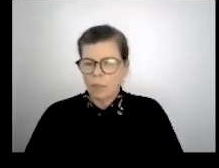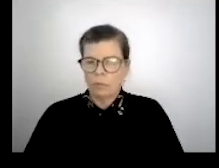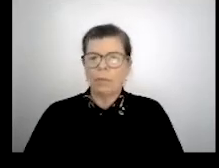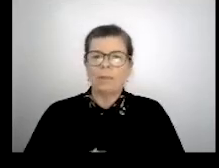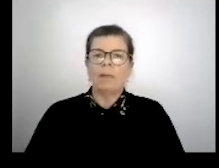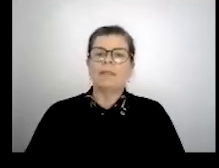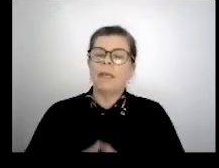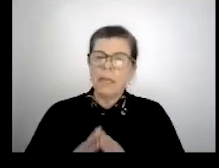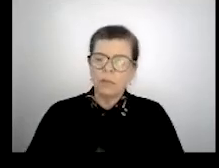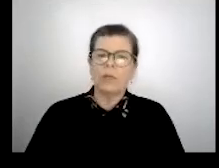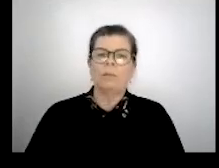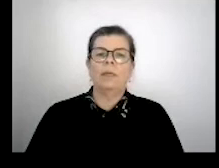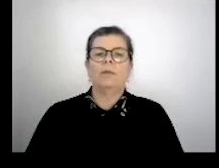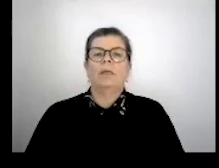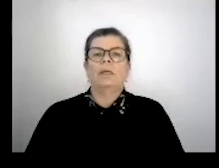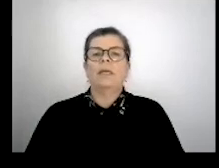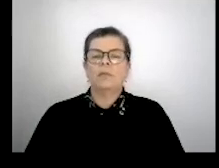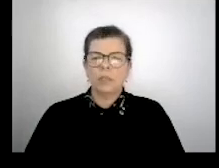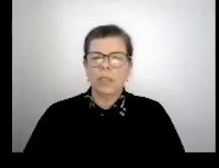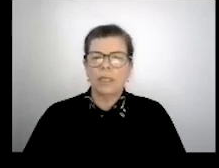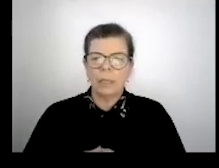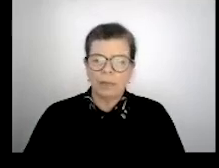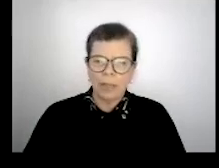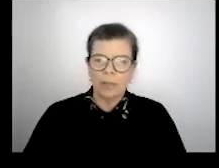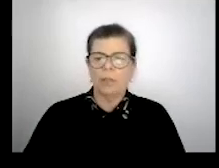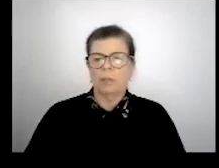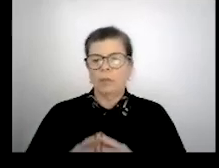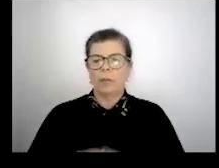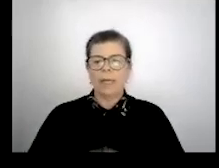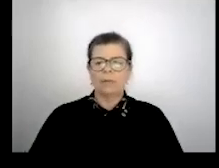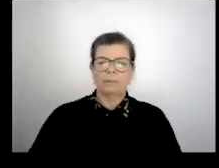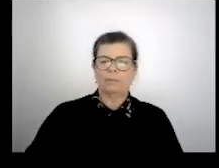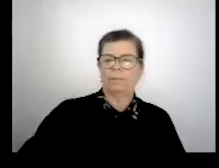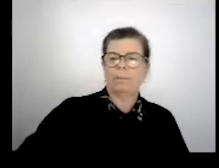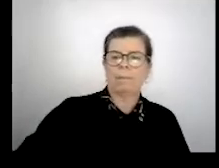nos deu os parabéns, que é esse o caminho, e é isso que a gente quer daqui para frente. Muito obrigada.